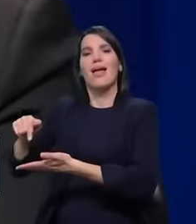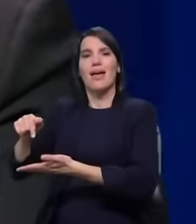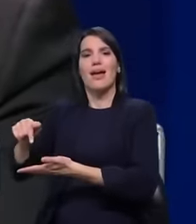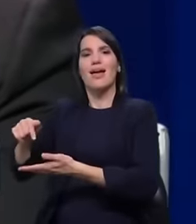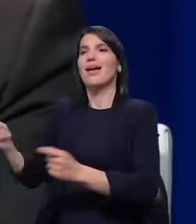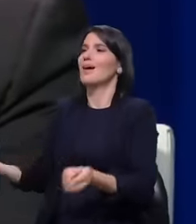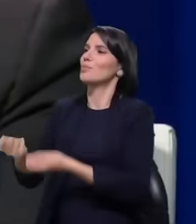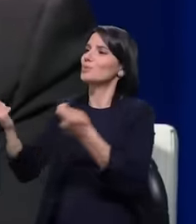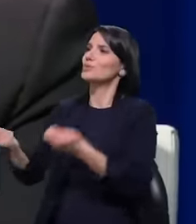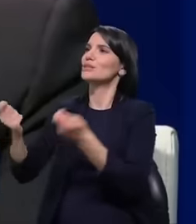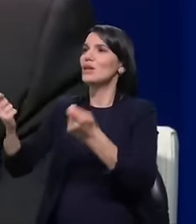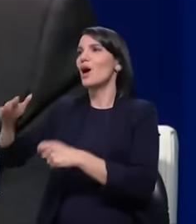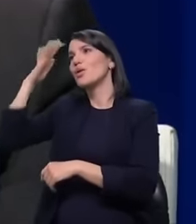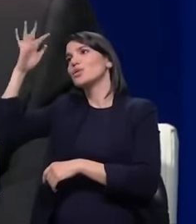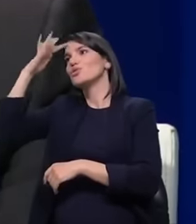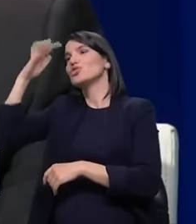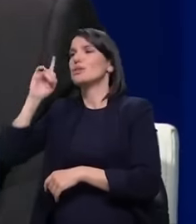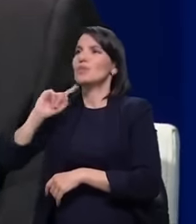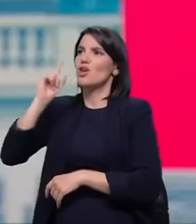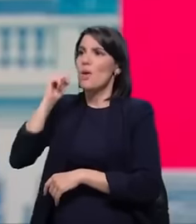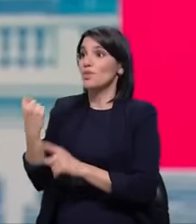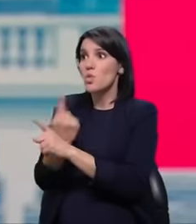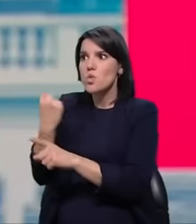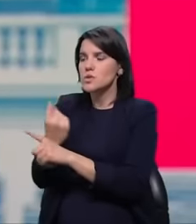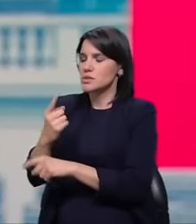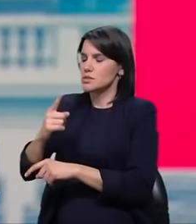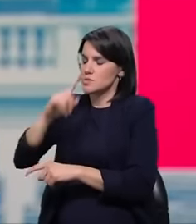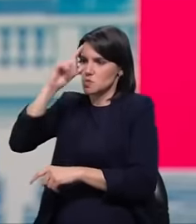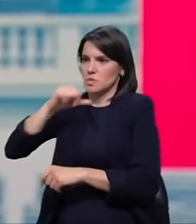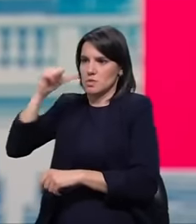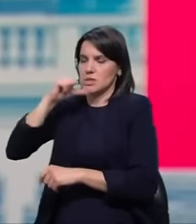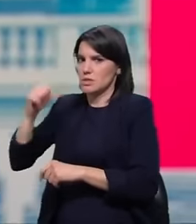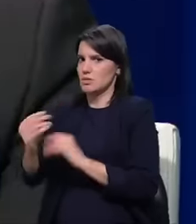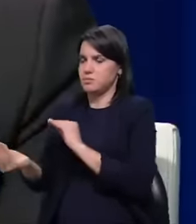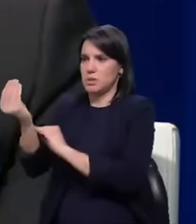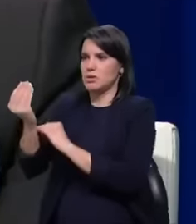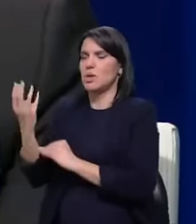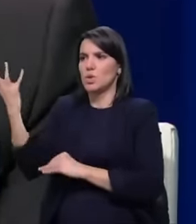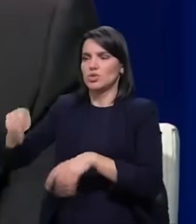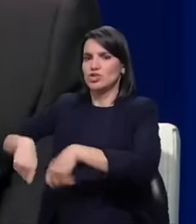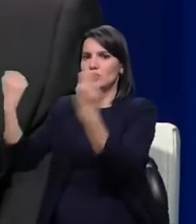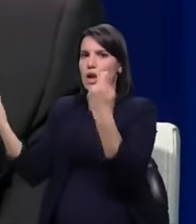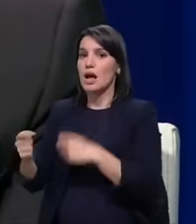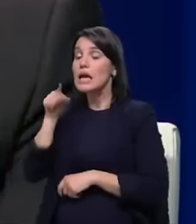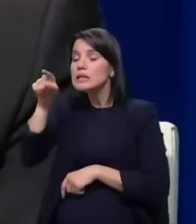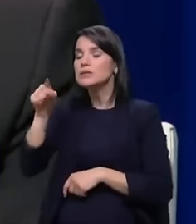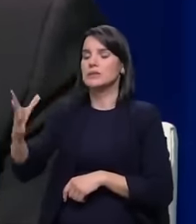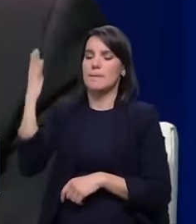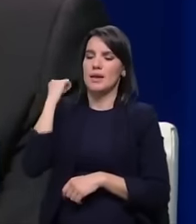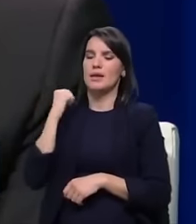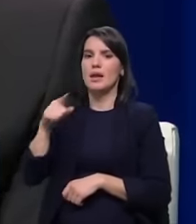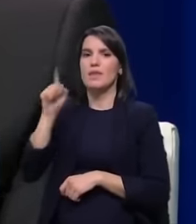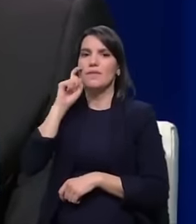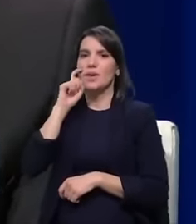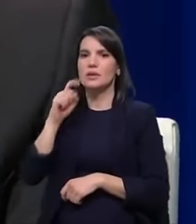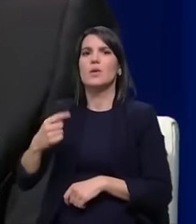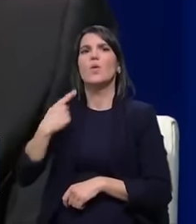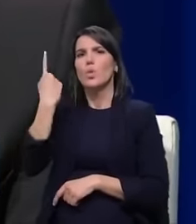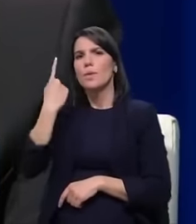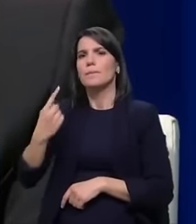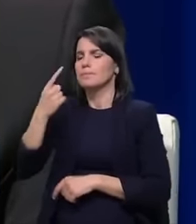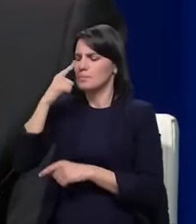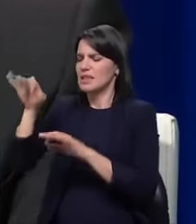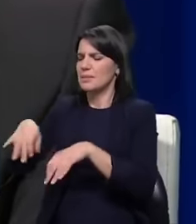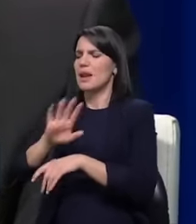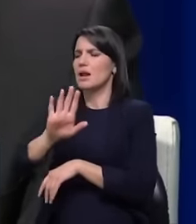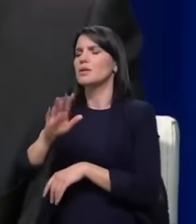isso numa promoção da ideologia de género, de coisas aberrantes e de distorção da nossa cultura. É isso que a Mariana Mortágua defende. Tem que passar eu prefiro, a palavra. Só para terminar, eu prefiro